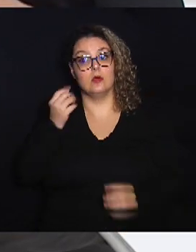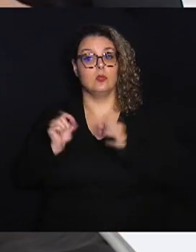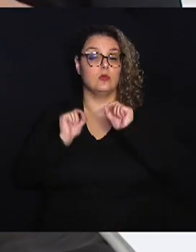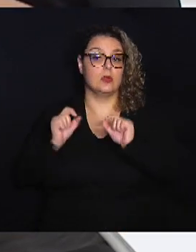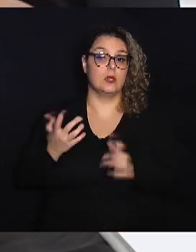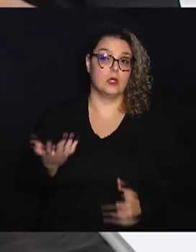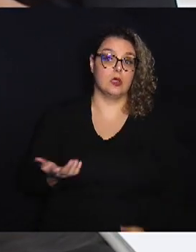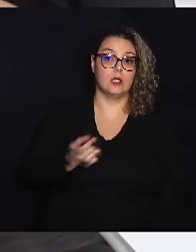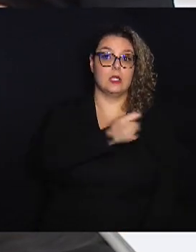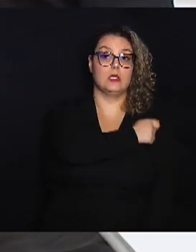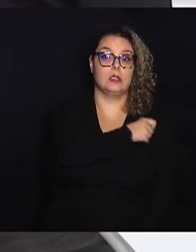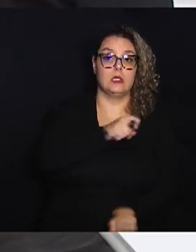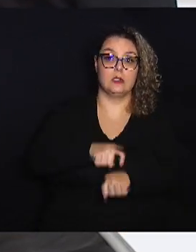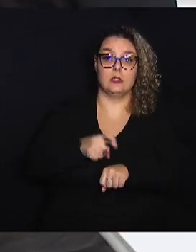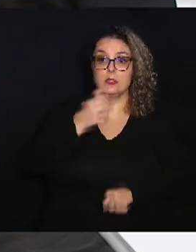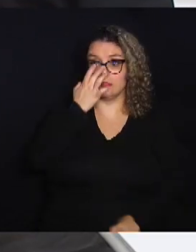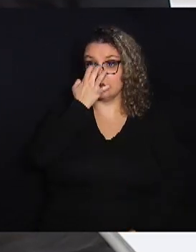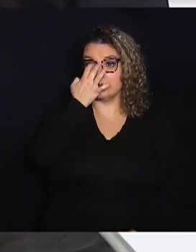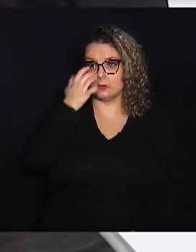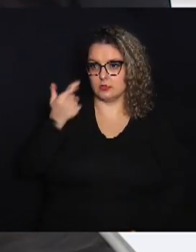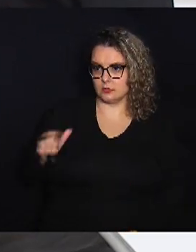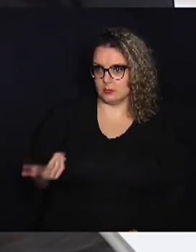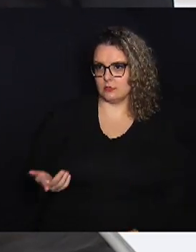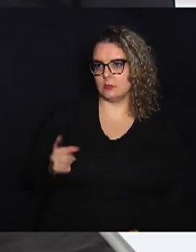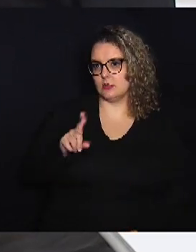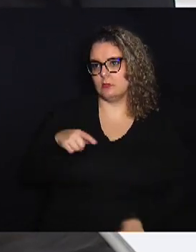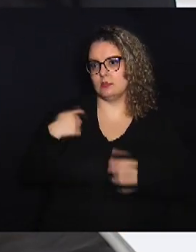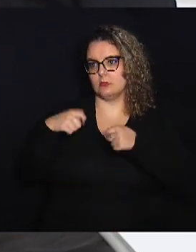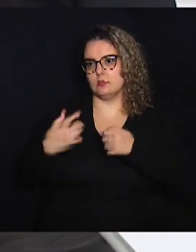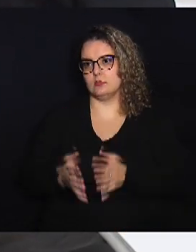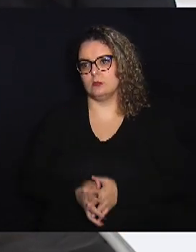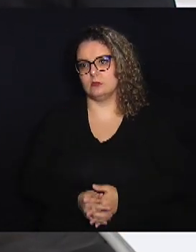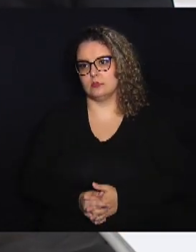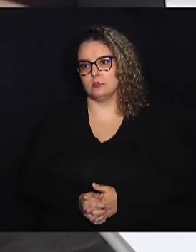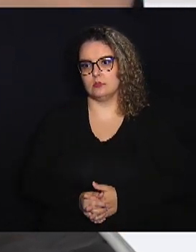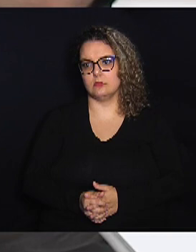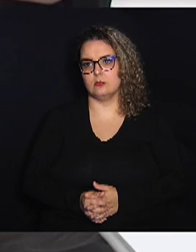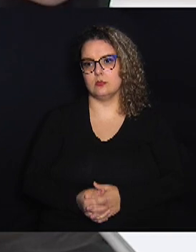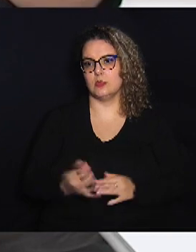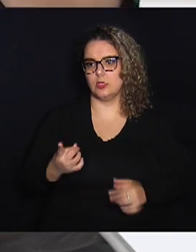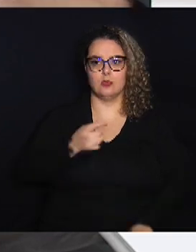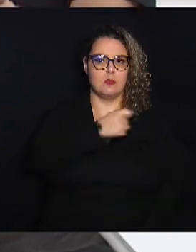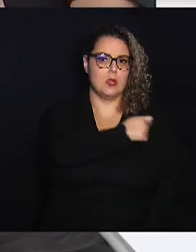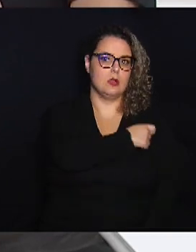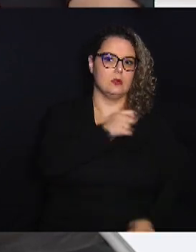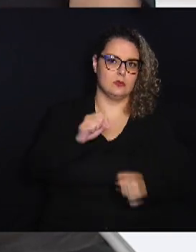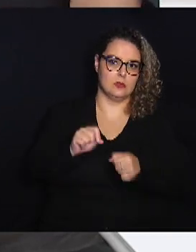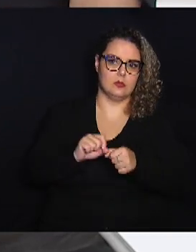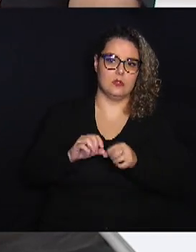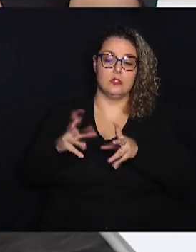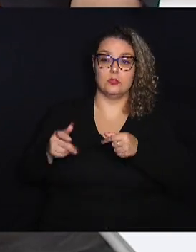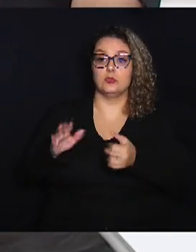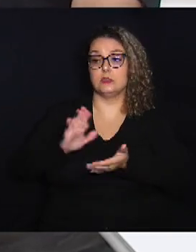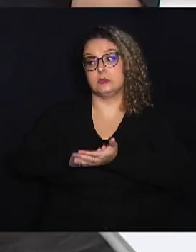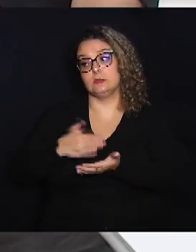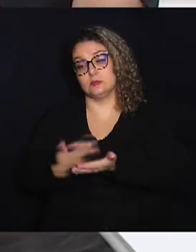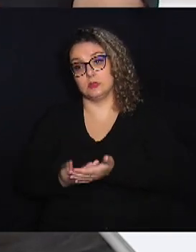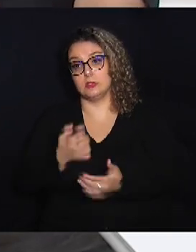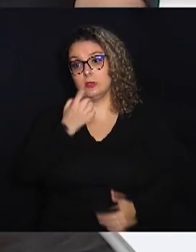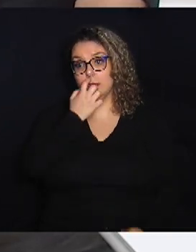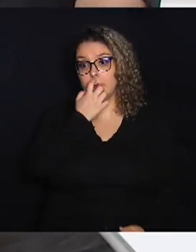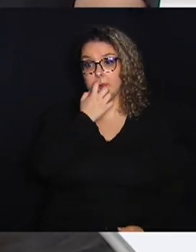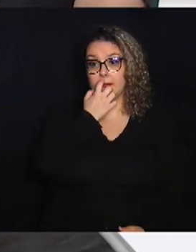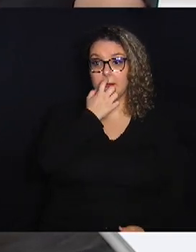aluno naquele momento. E, novamente, não precisa ser em uma aula que a gente vai fazer toda essa leitura, mas quando isso começa a